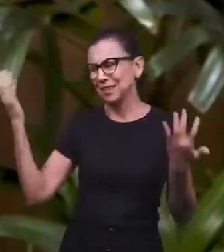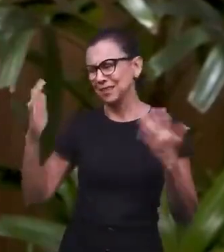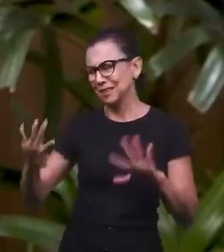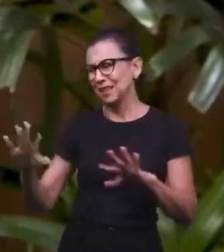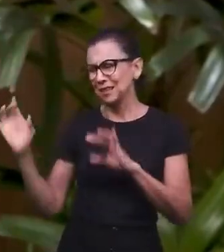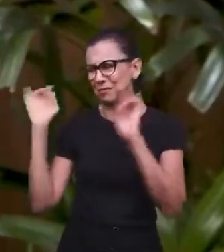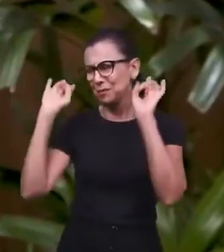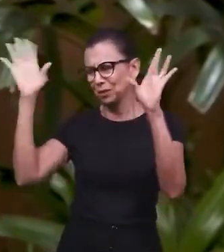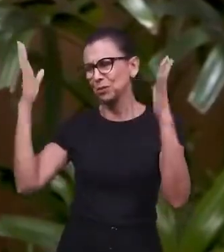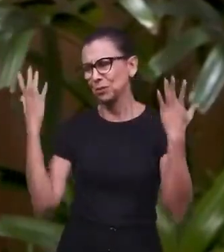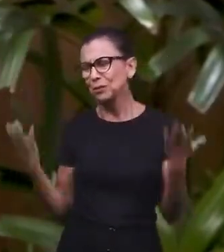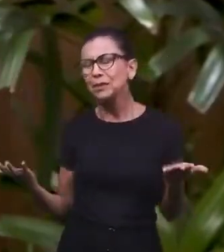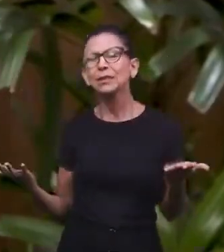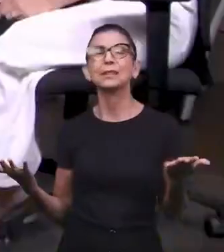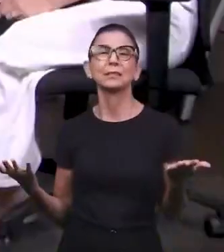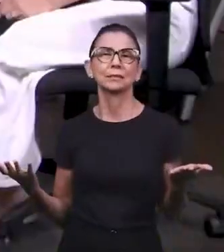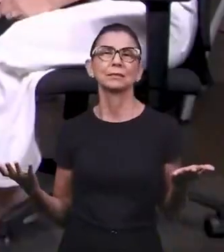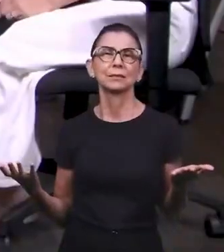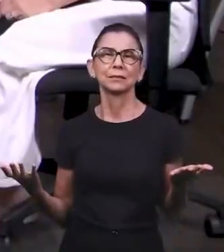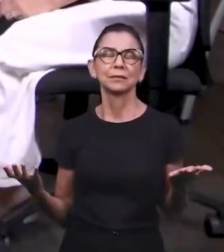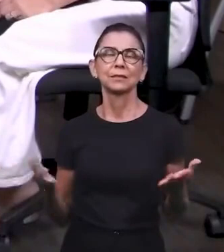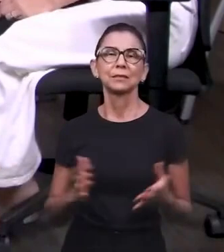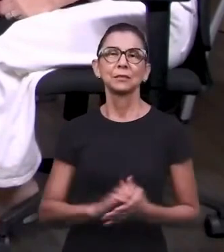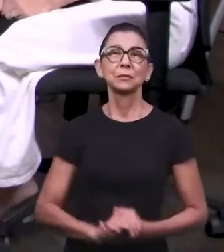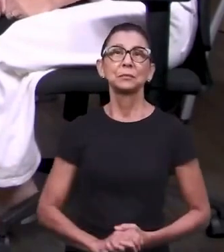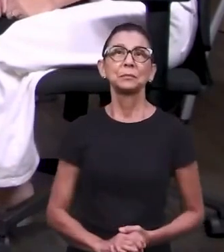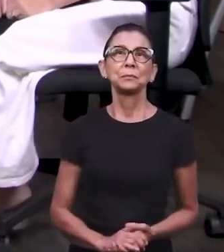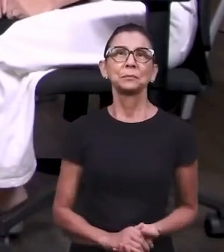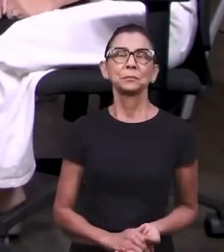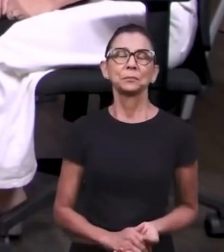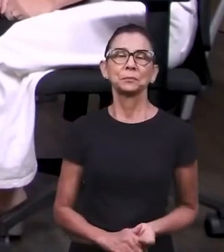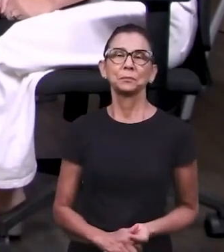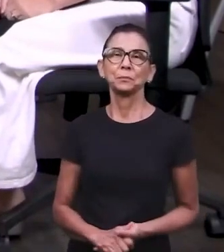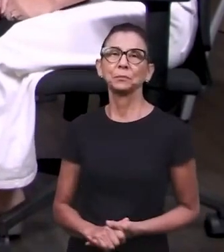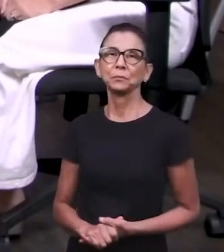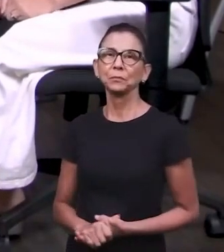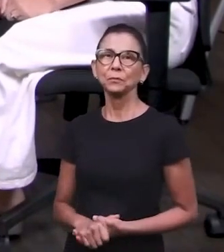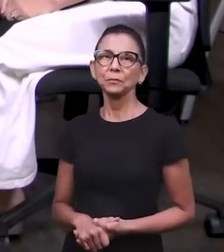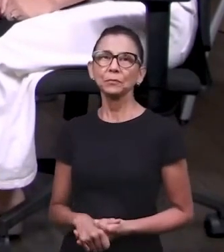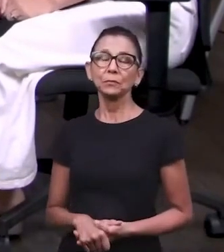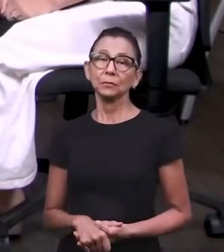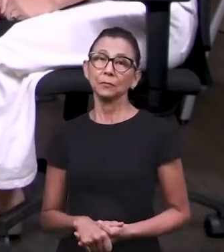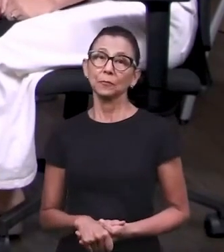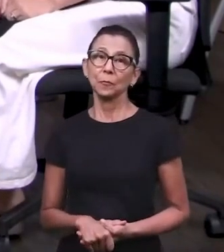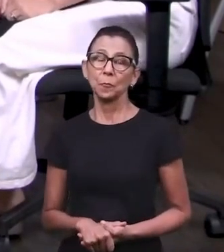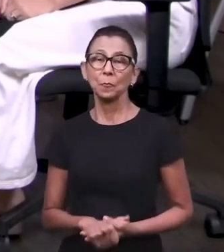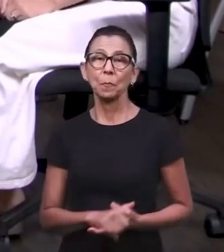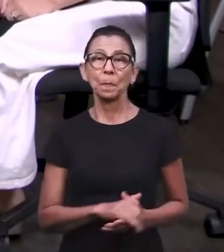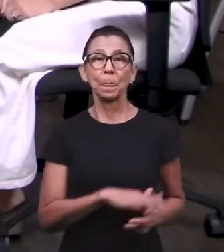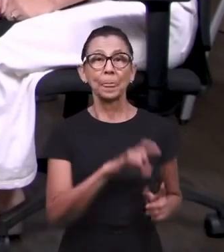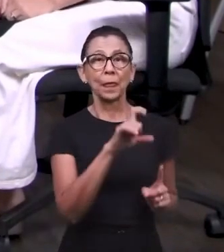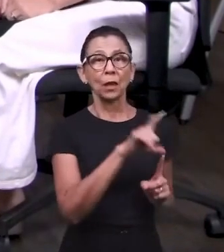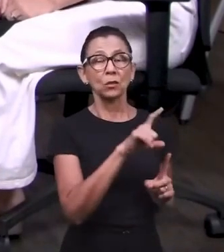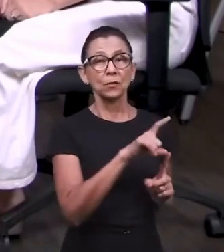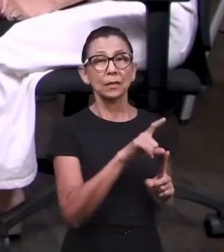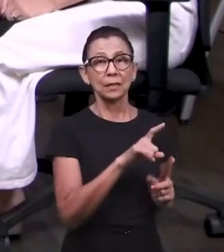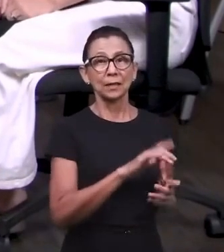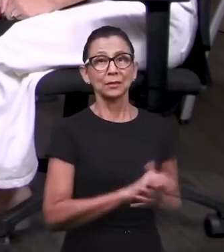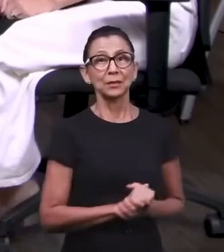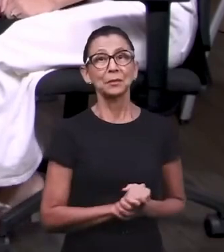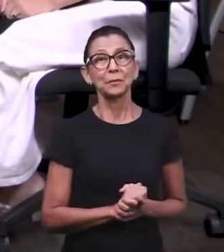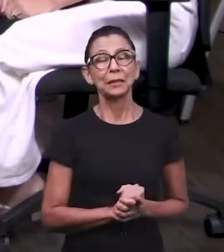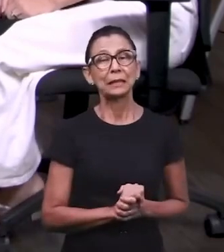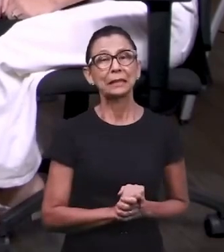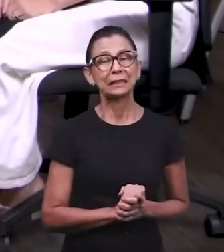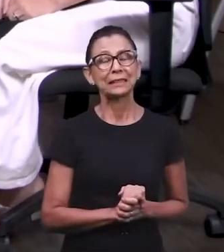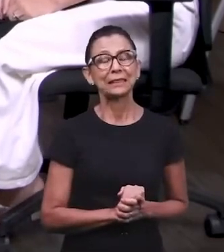acerca de Deus ele usou ele usou argumentos até contra o Senhor Jesus né para tentar convencer o Senhor Jesus Jesus Ele tentou convencer se